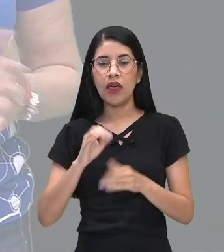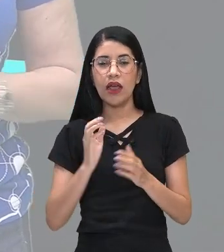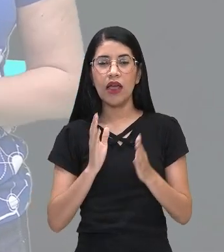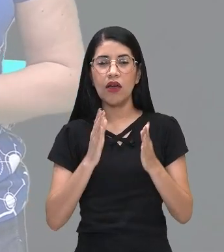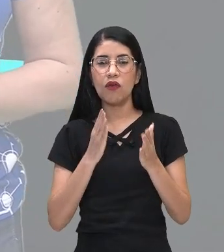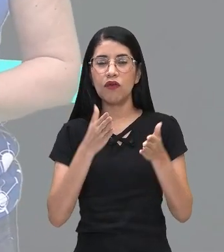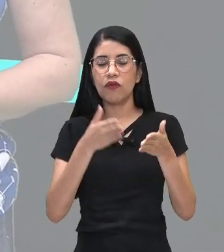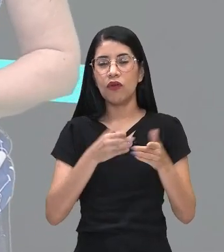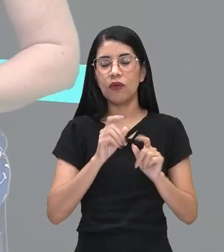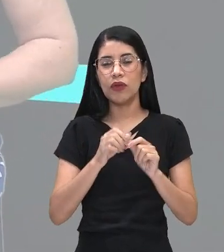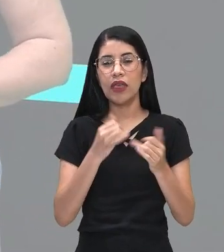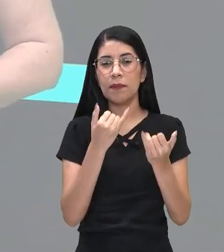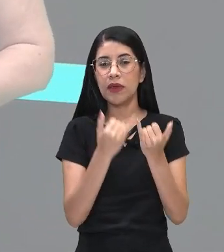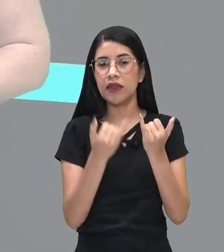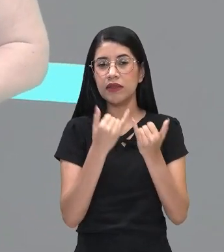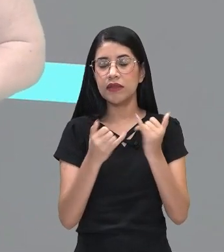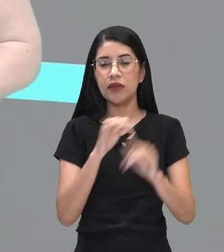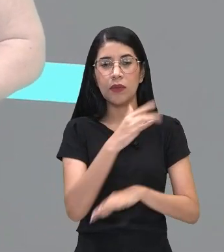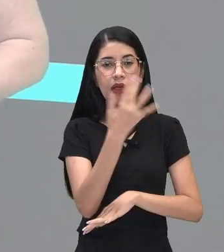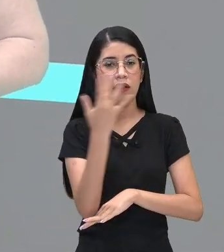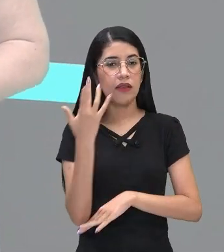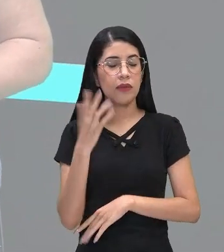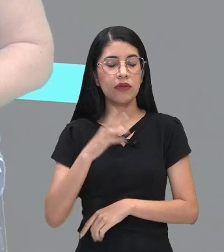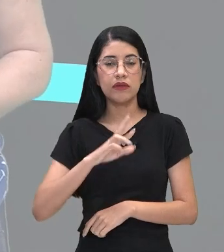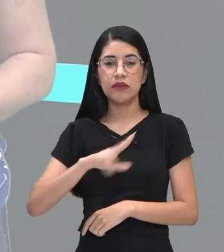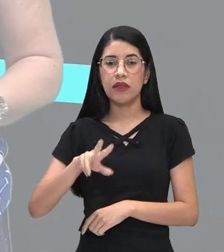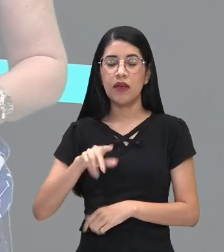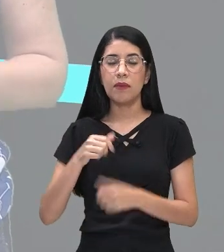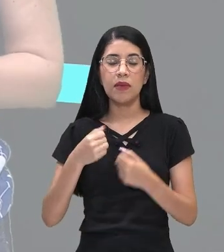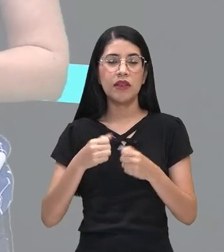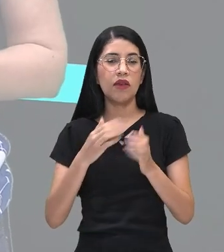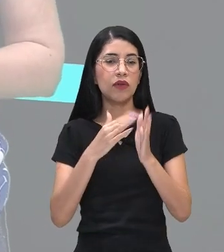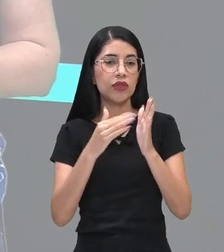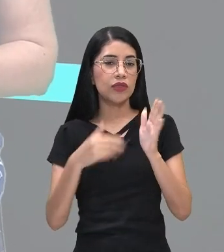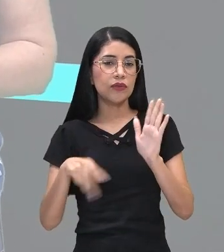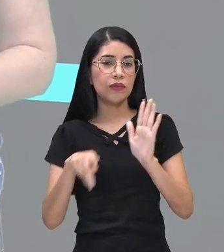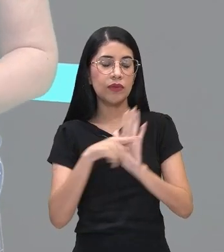na imagem. Então, era toda estilizada.